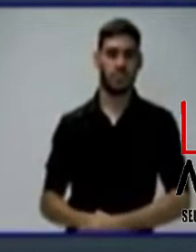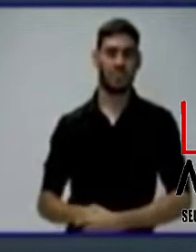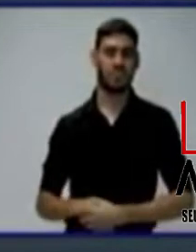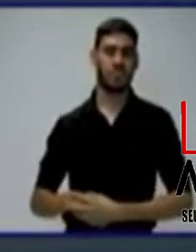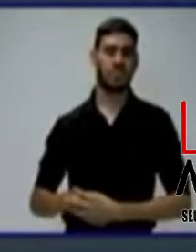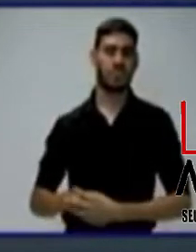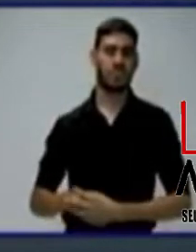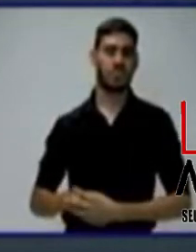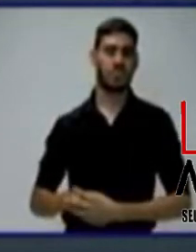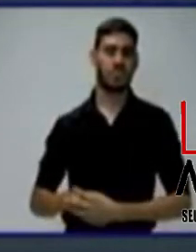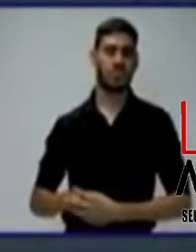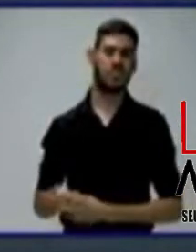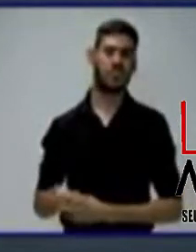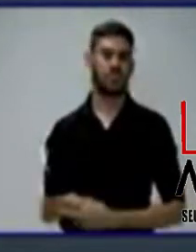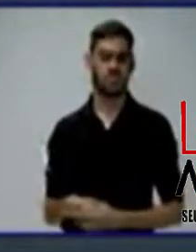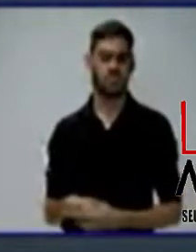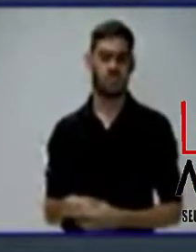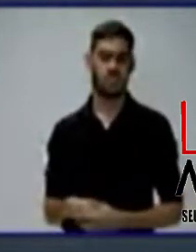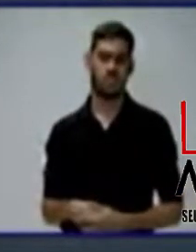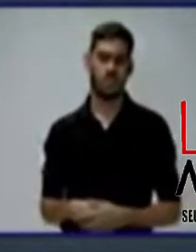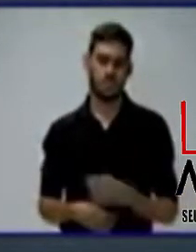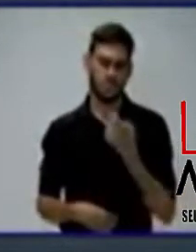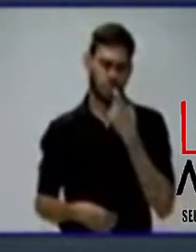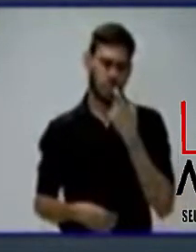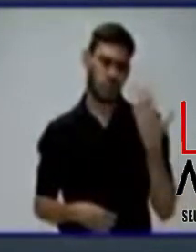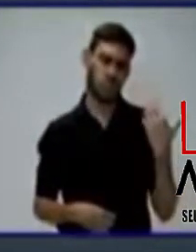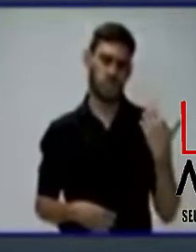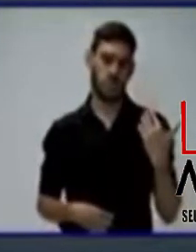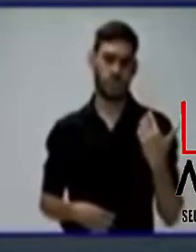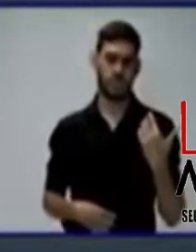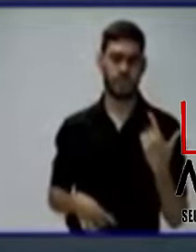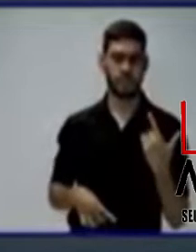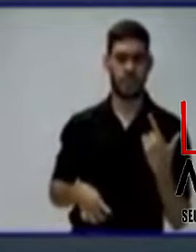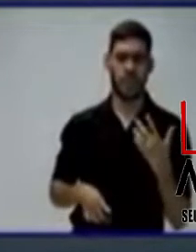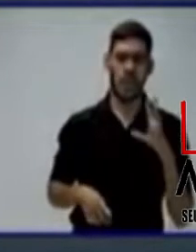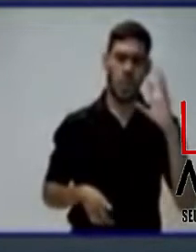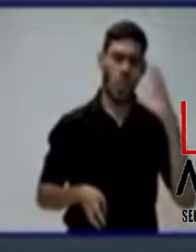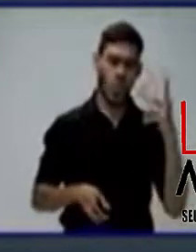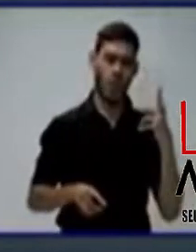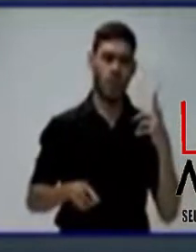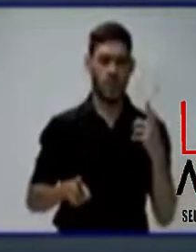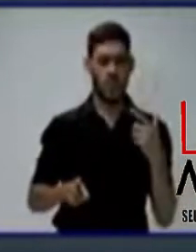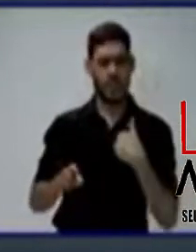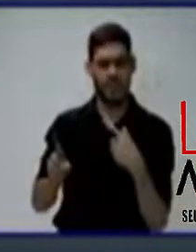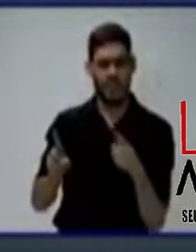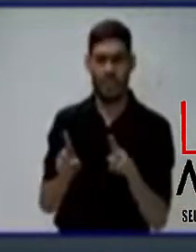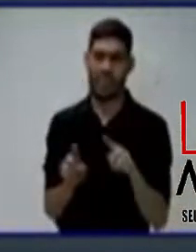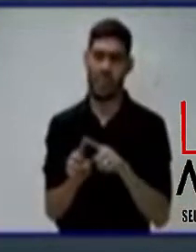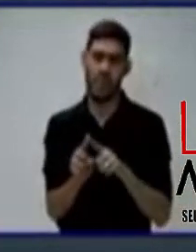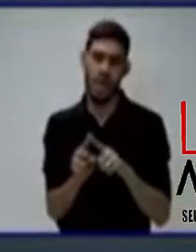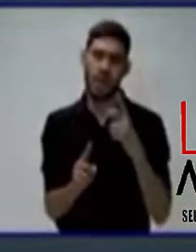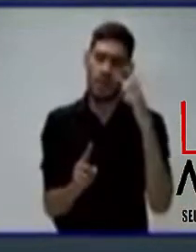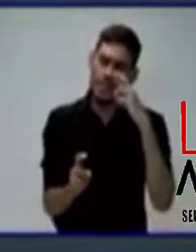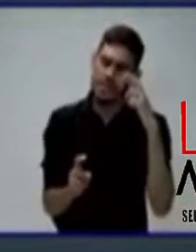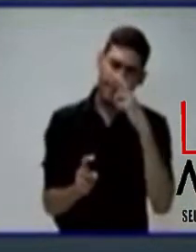Presidente, recentemente também eu, numa decisão monocrática, que apreciei uma